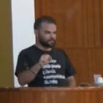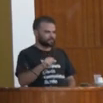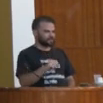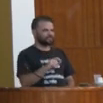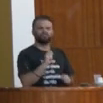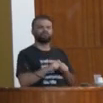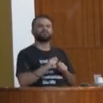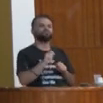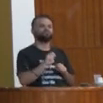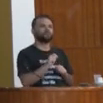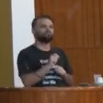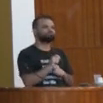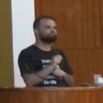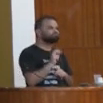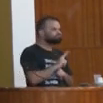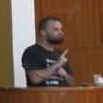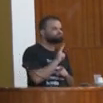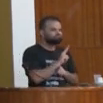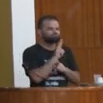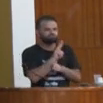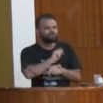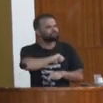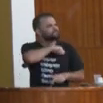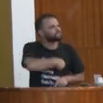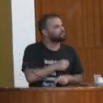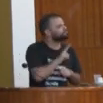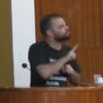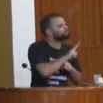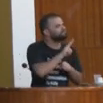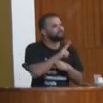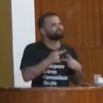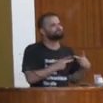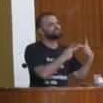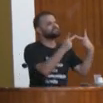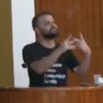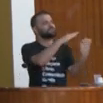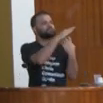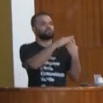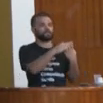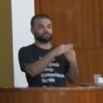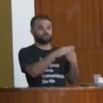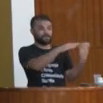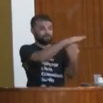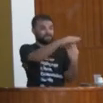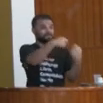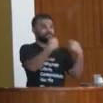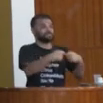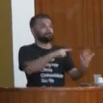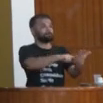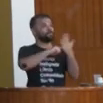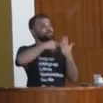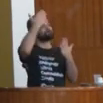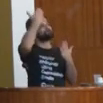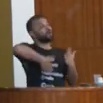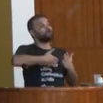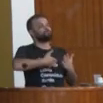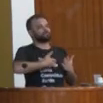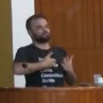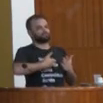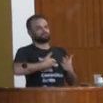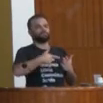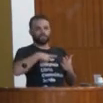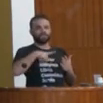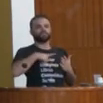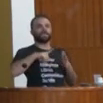A gente notifica as empresas para elas demonstrarem para a gente que estão cumprindo a cota. A gente vê isso através de documentos